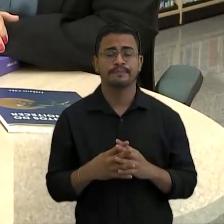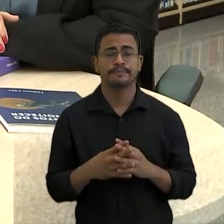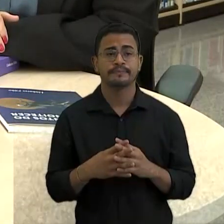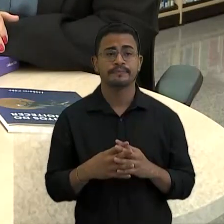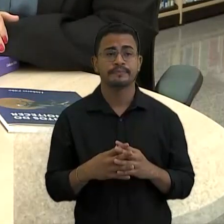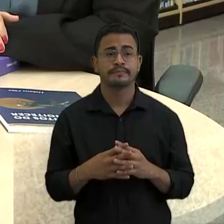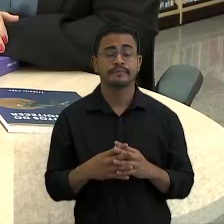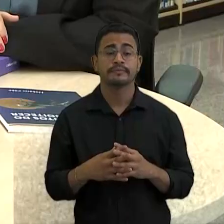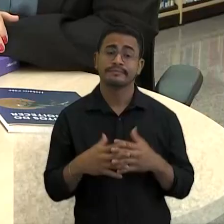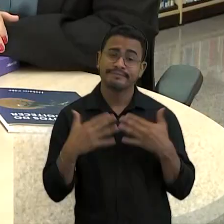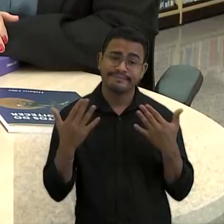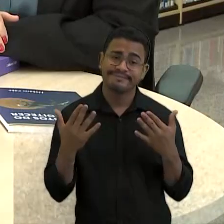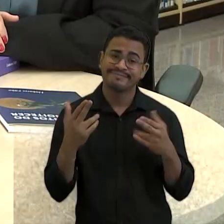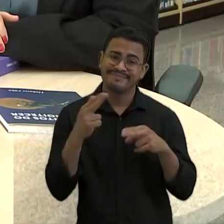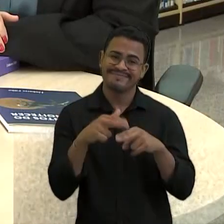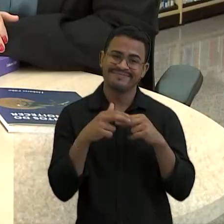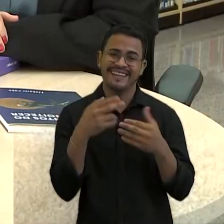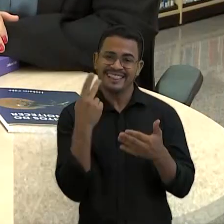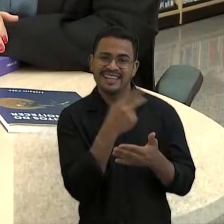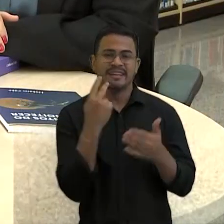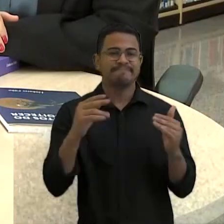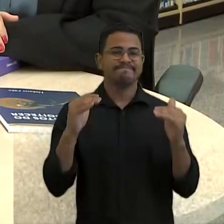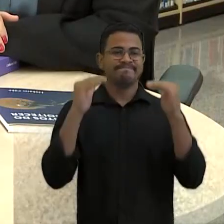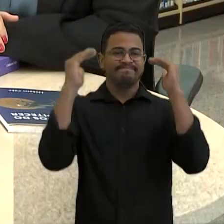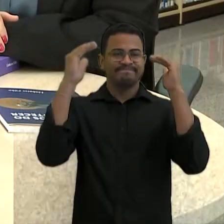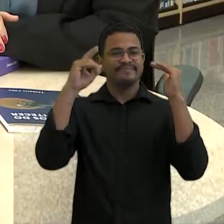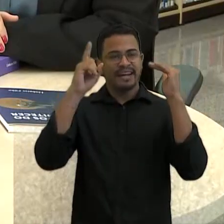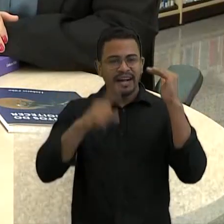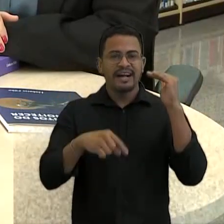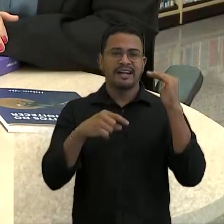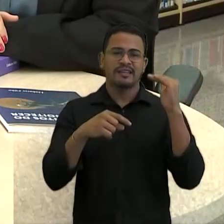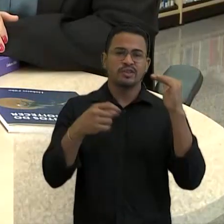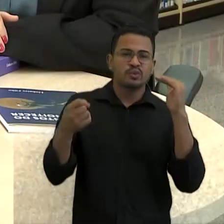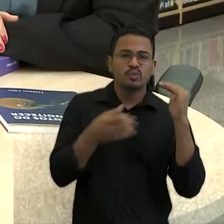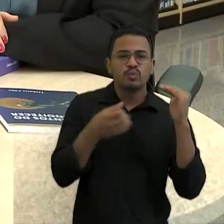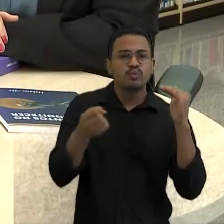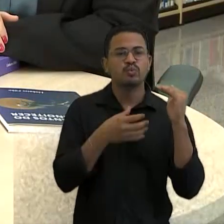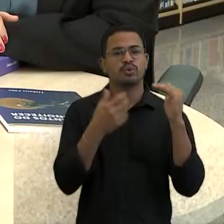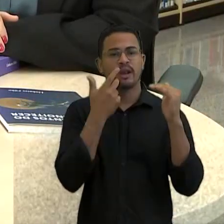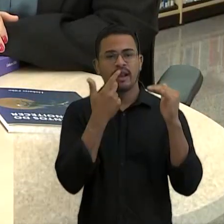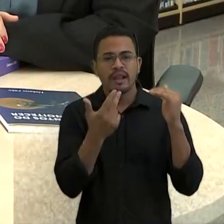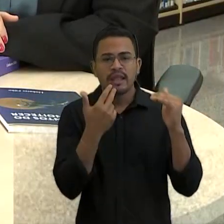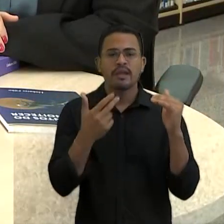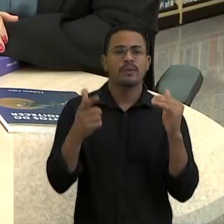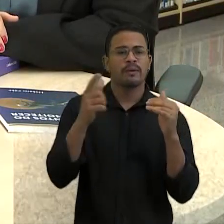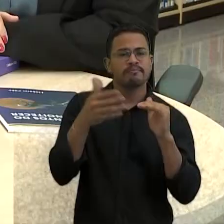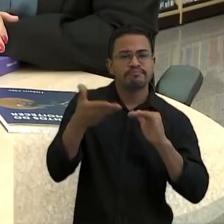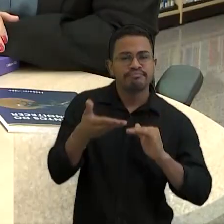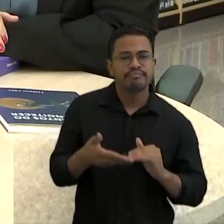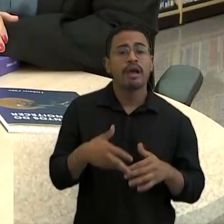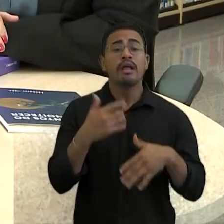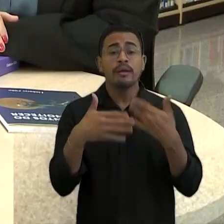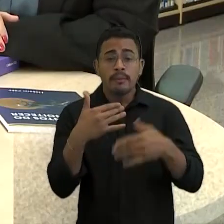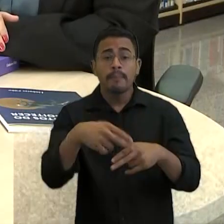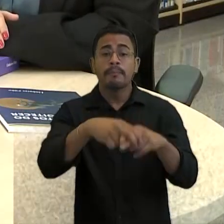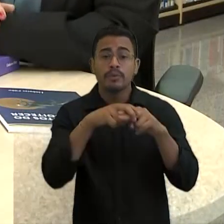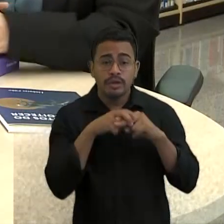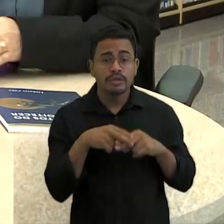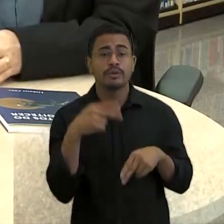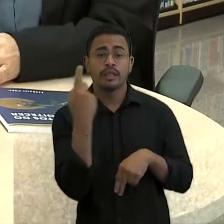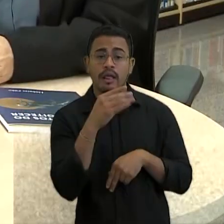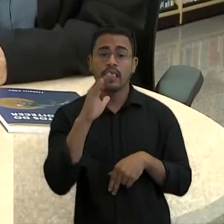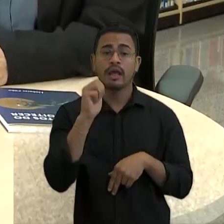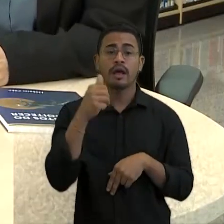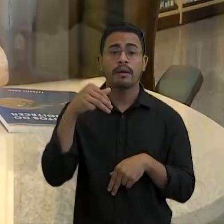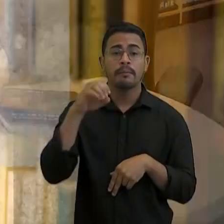Só em dizer isso, que foi um grande modernizador da língua, estou elevando Camões a